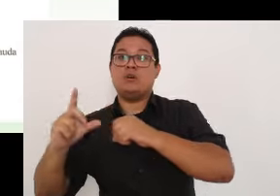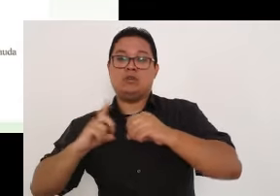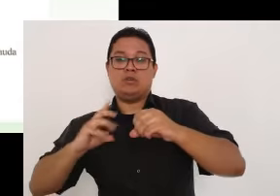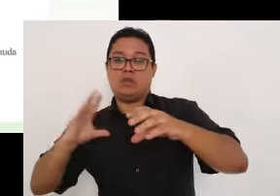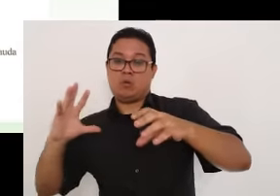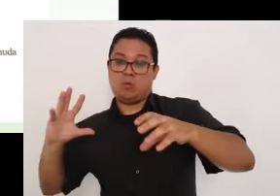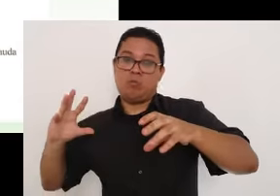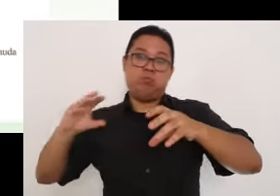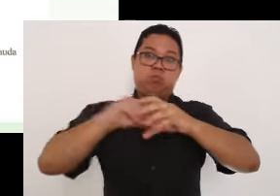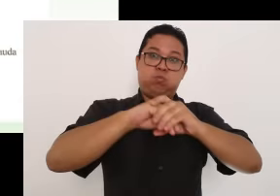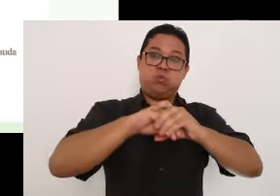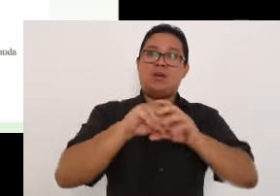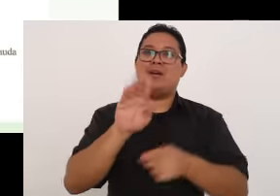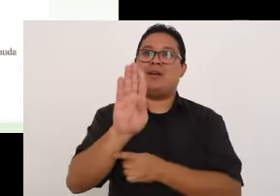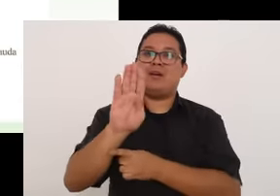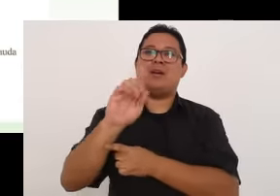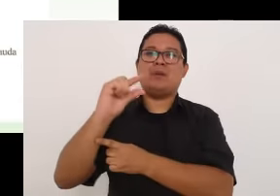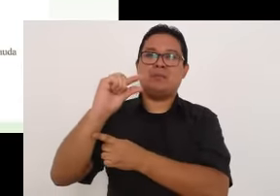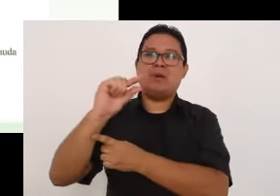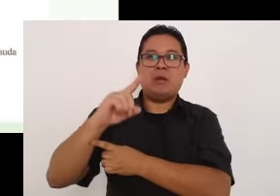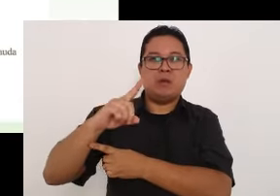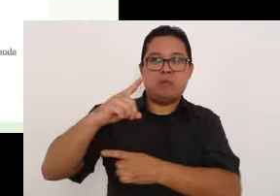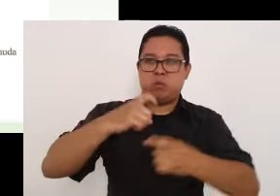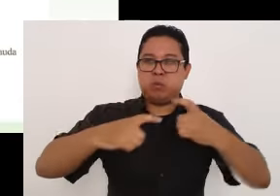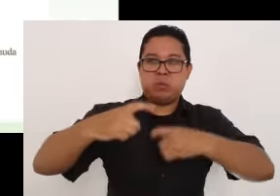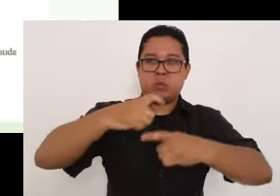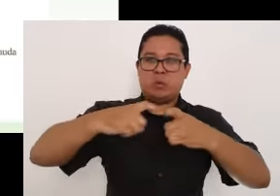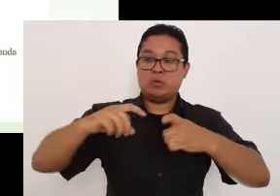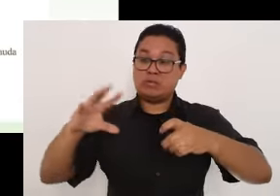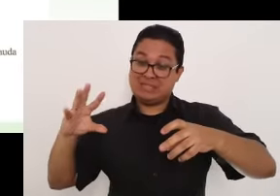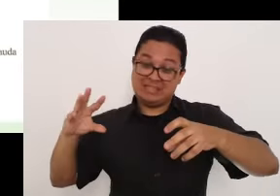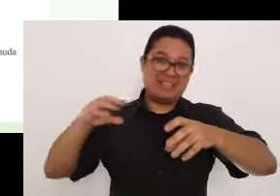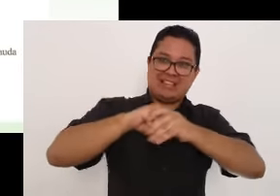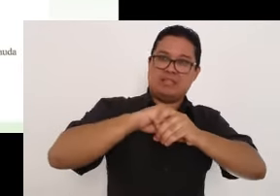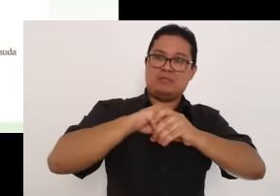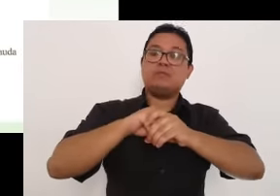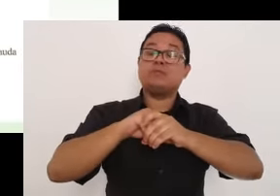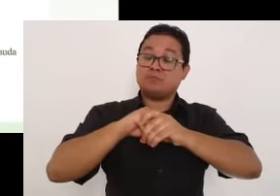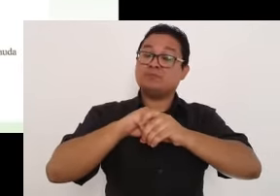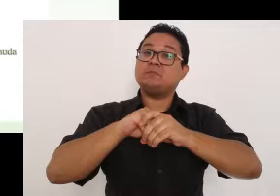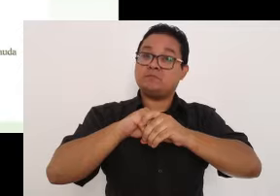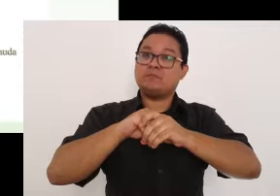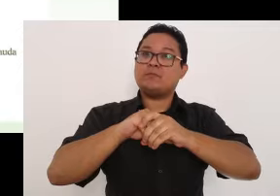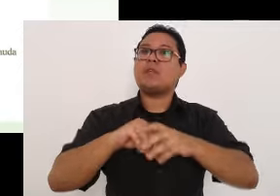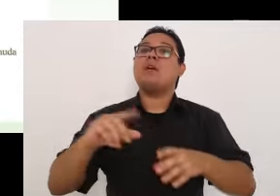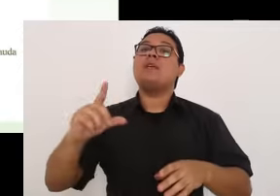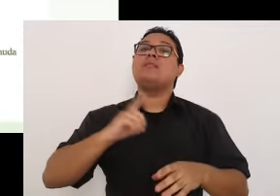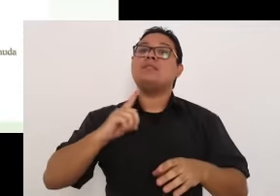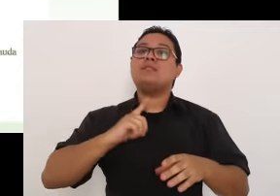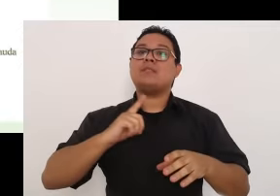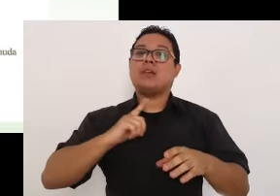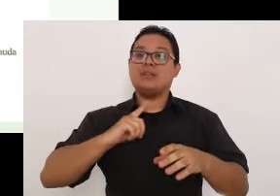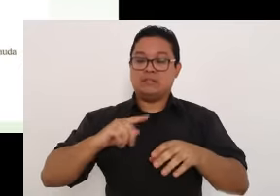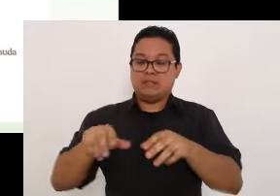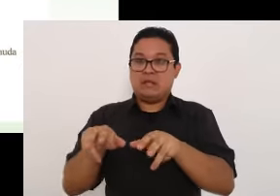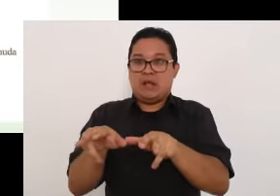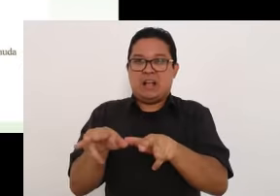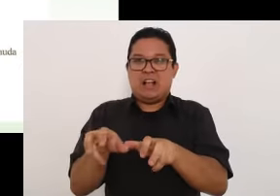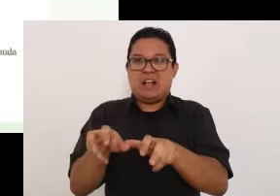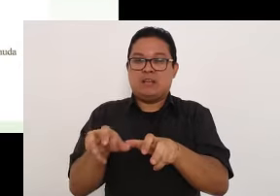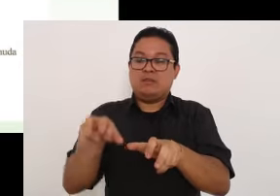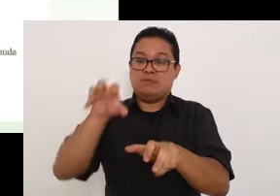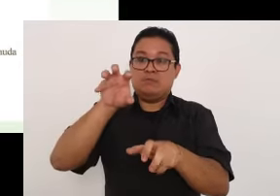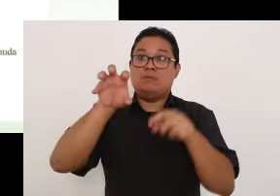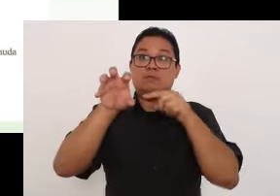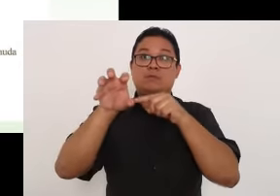bactérias. Aqui está o capsídeo, aqui está o material genético, e aí ele tem uma estrutura